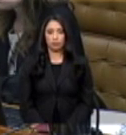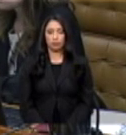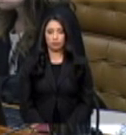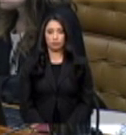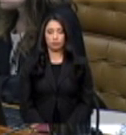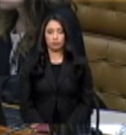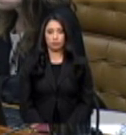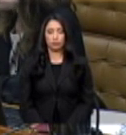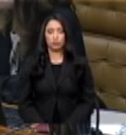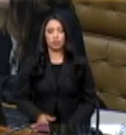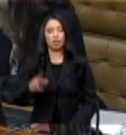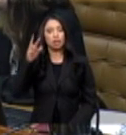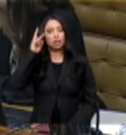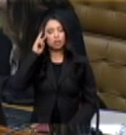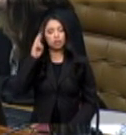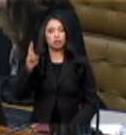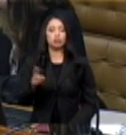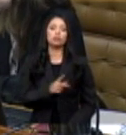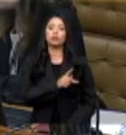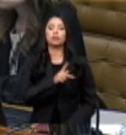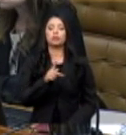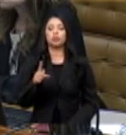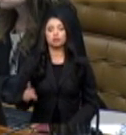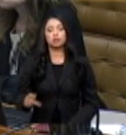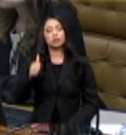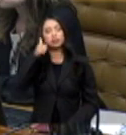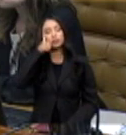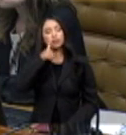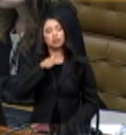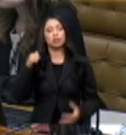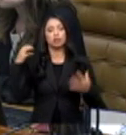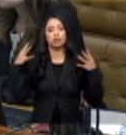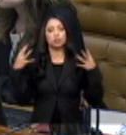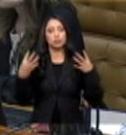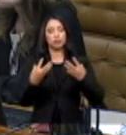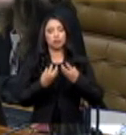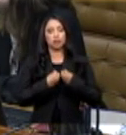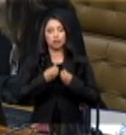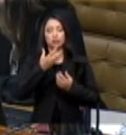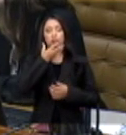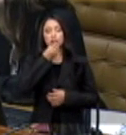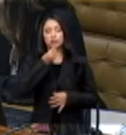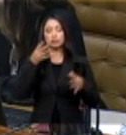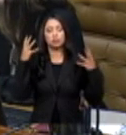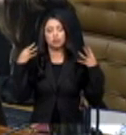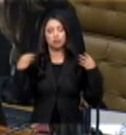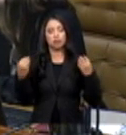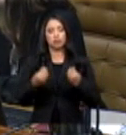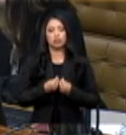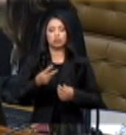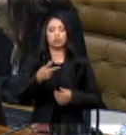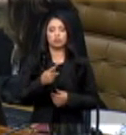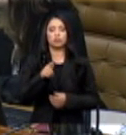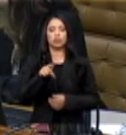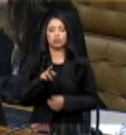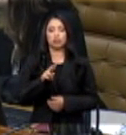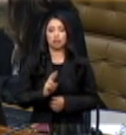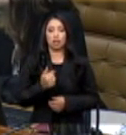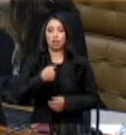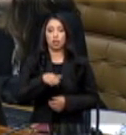Excelentíssimo senhor presidente, senhoras ministras, senhores ministros, senhor procurador-geral, represento